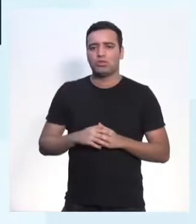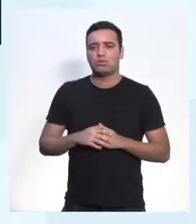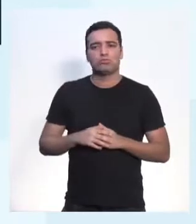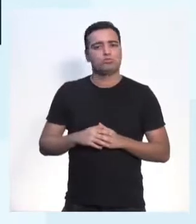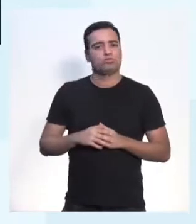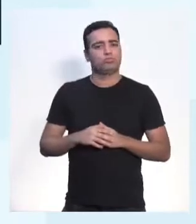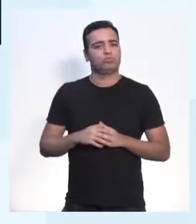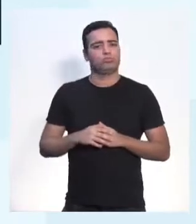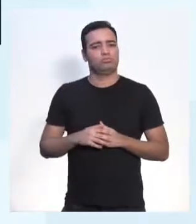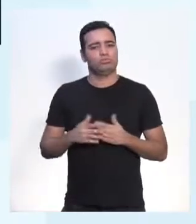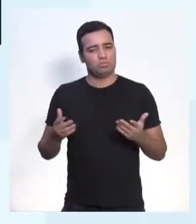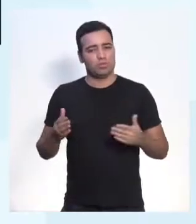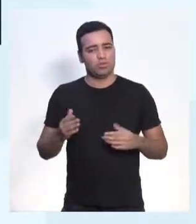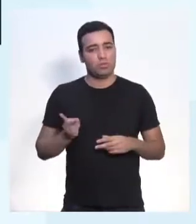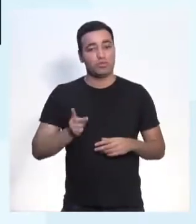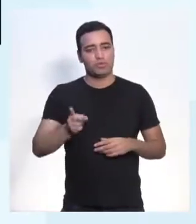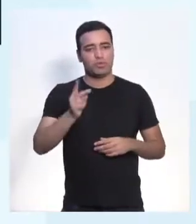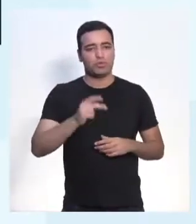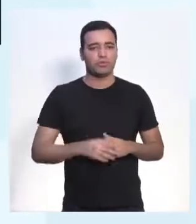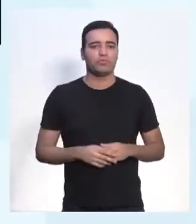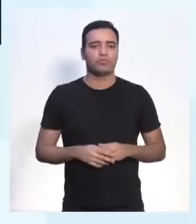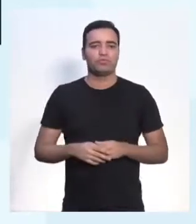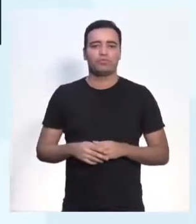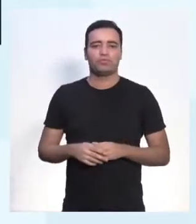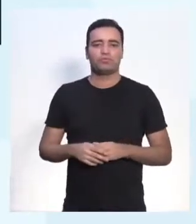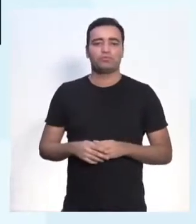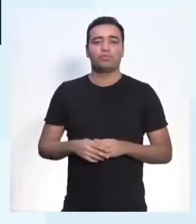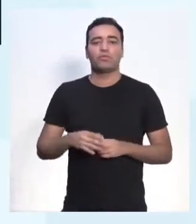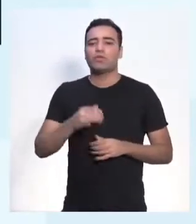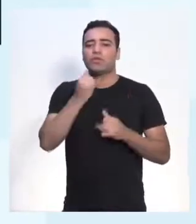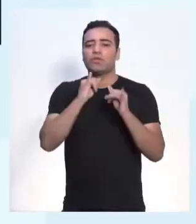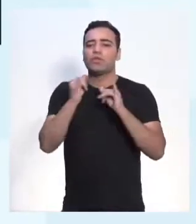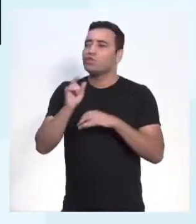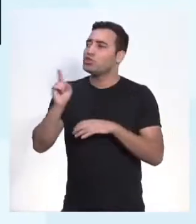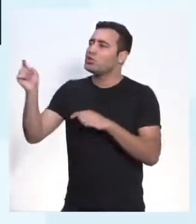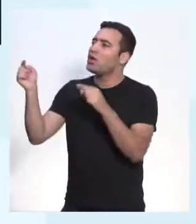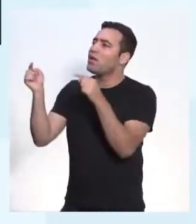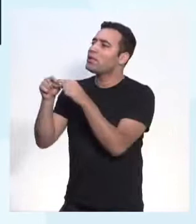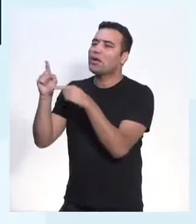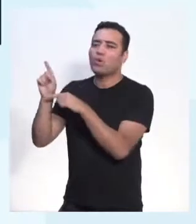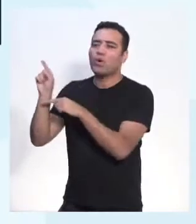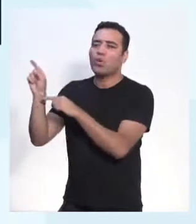ouvindo. Vamos para o próximo agora. Que